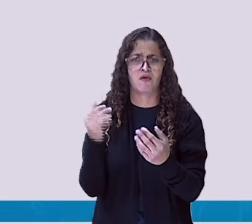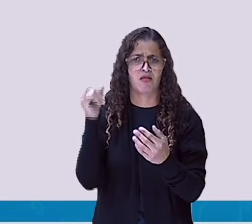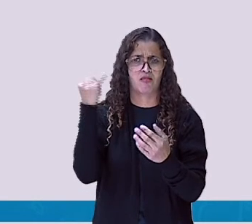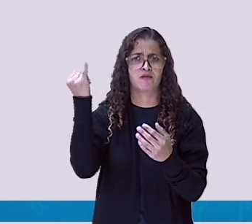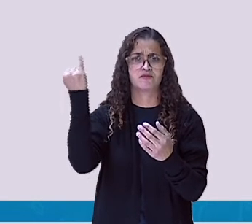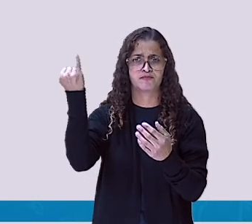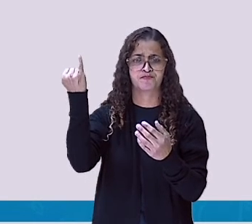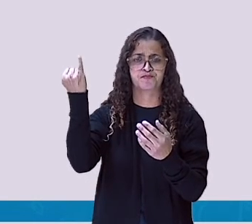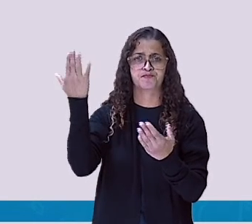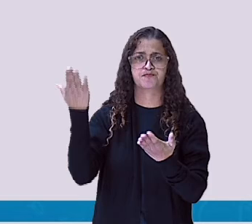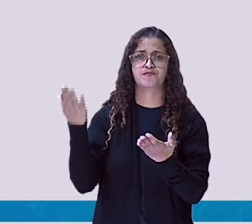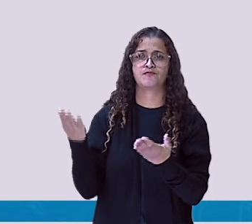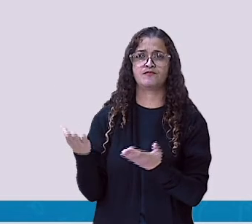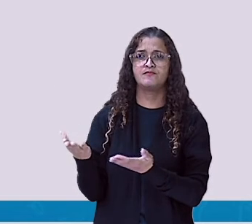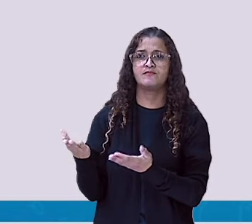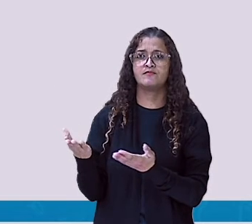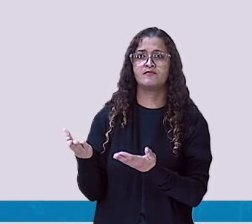outro.